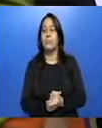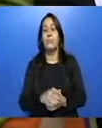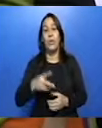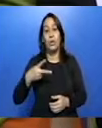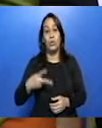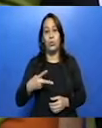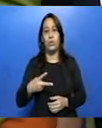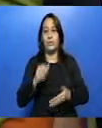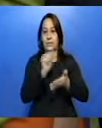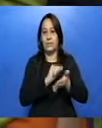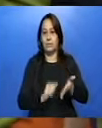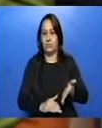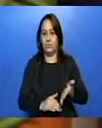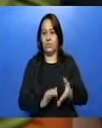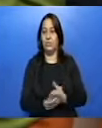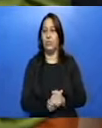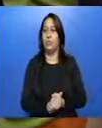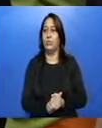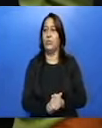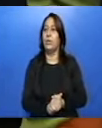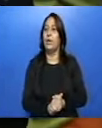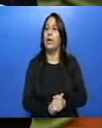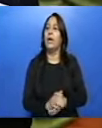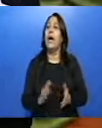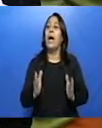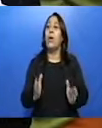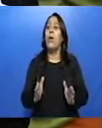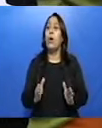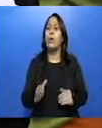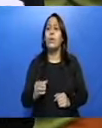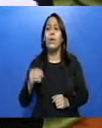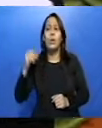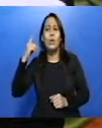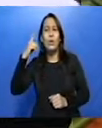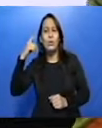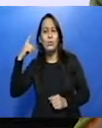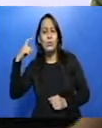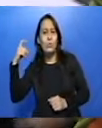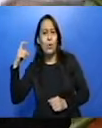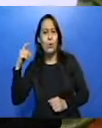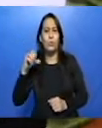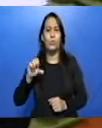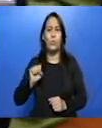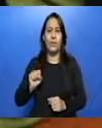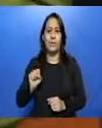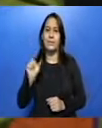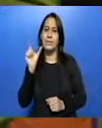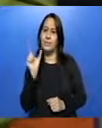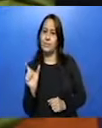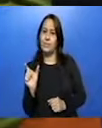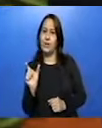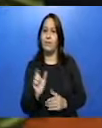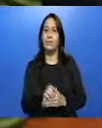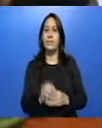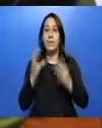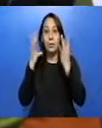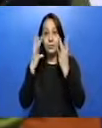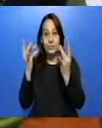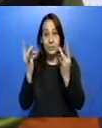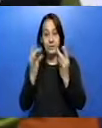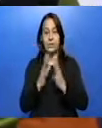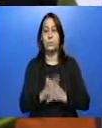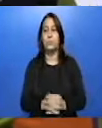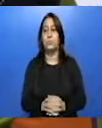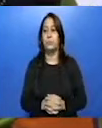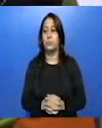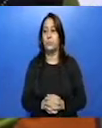2. Agora, diga qual é o som do S nessas palavras. Presta atenção agora, hein?